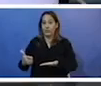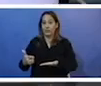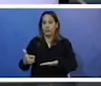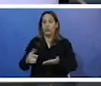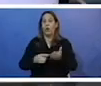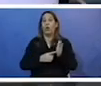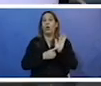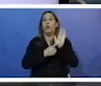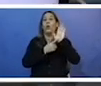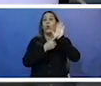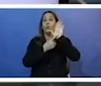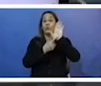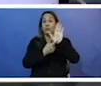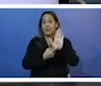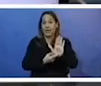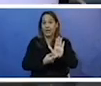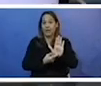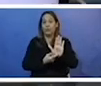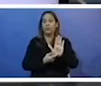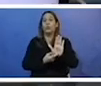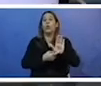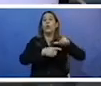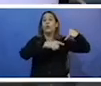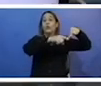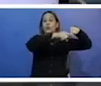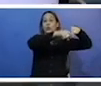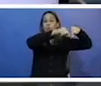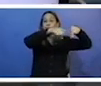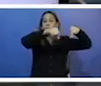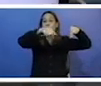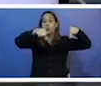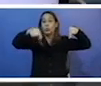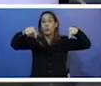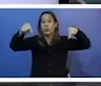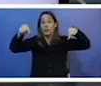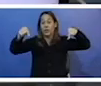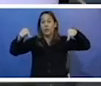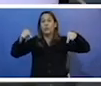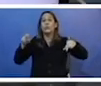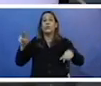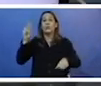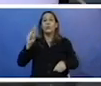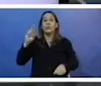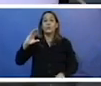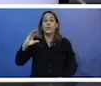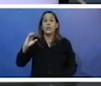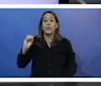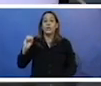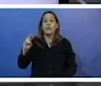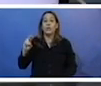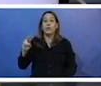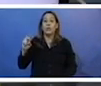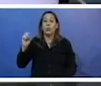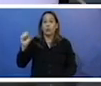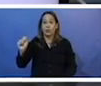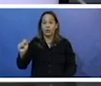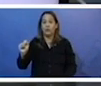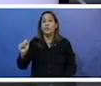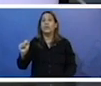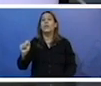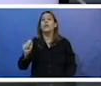é mostrado no cordel, que é cordinha, onde o vate